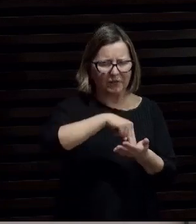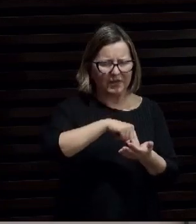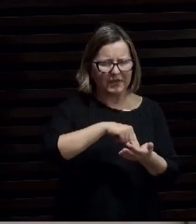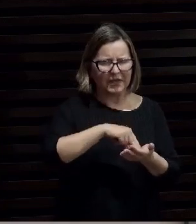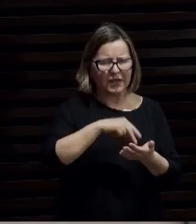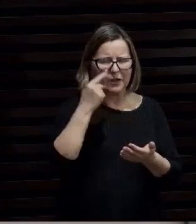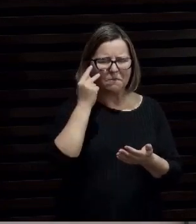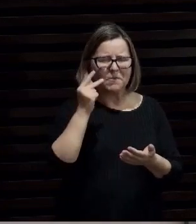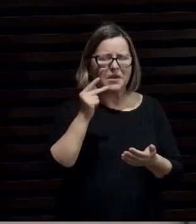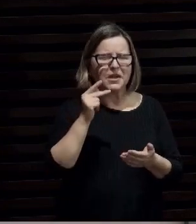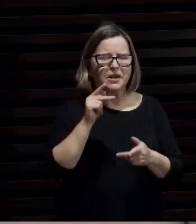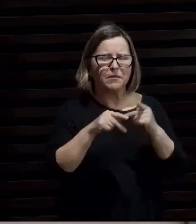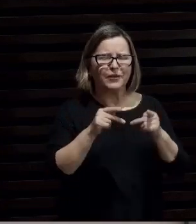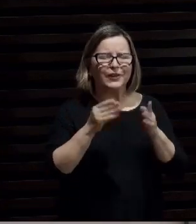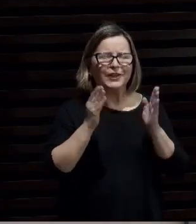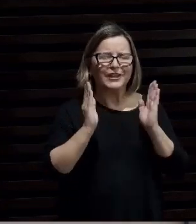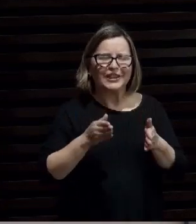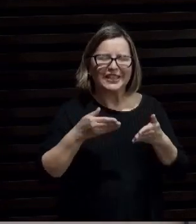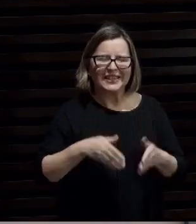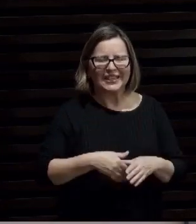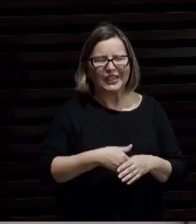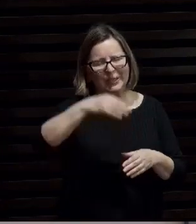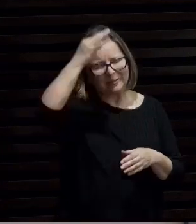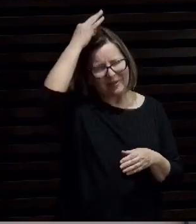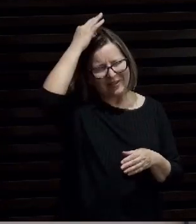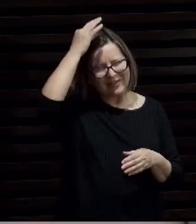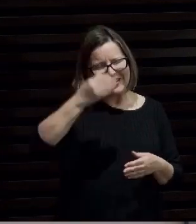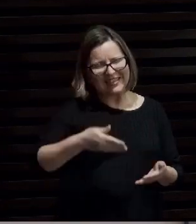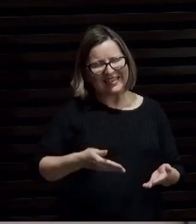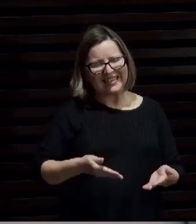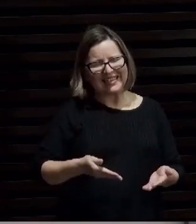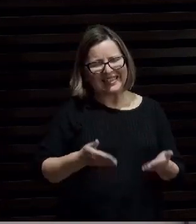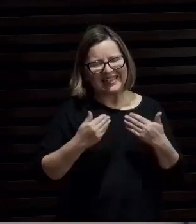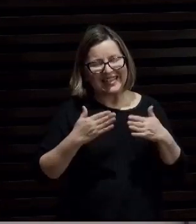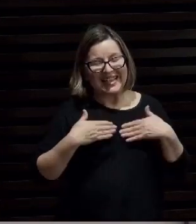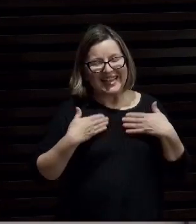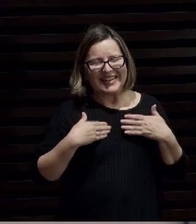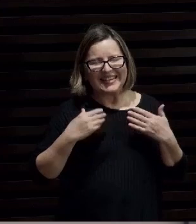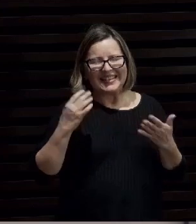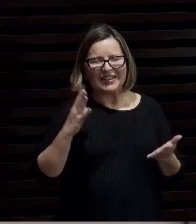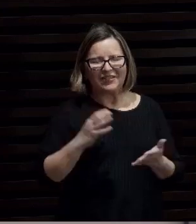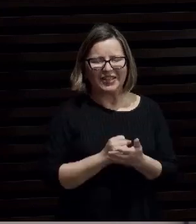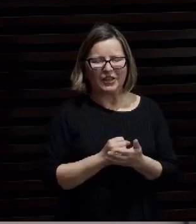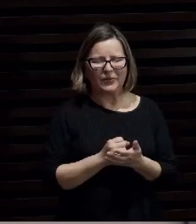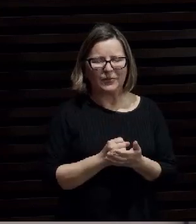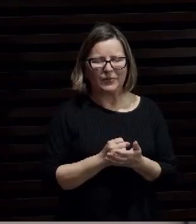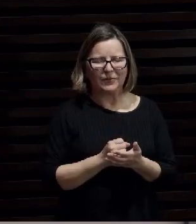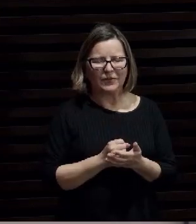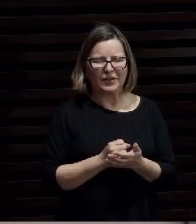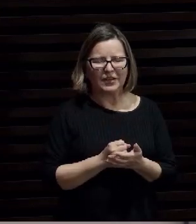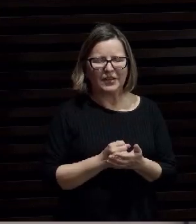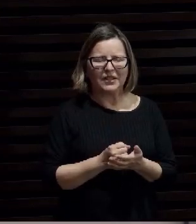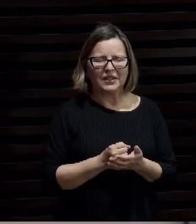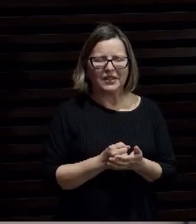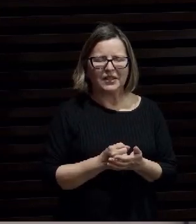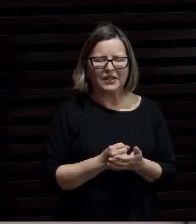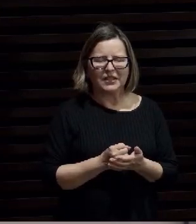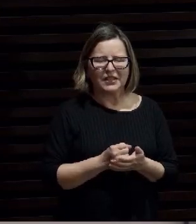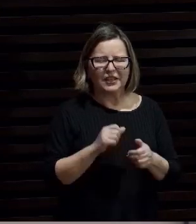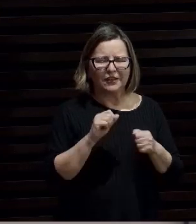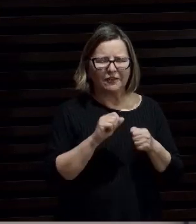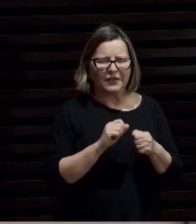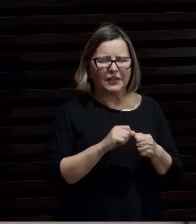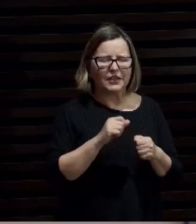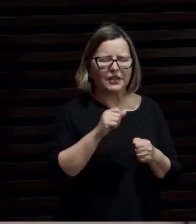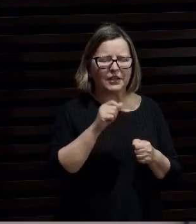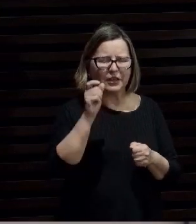e alegria pela tua salvação, e trazendo convencimento de pecado àqueles que ainda não nasceram de novo.